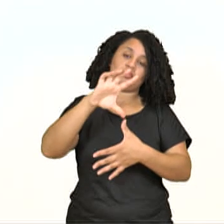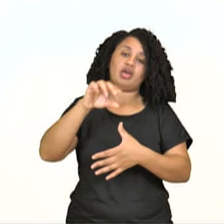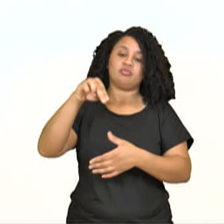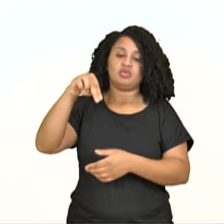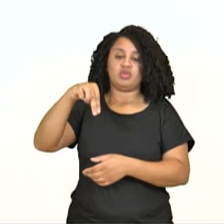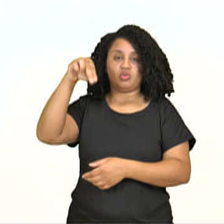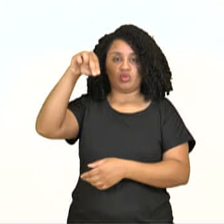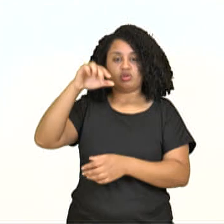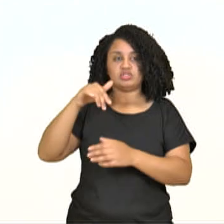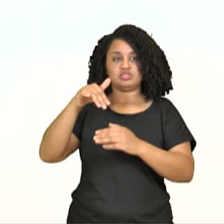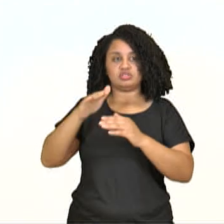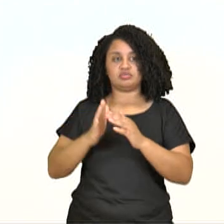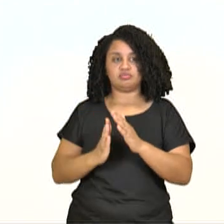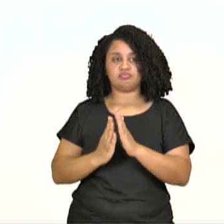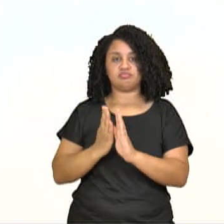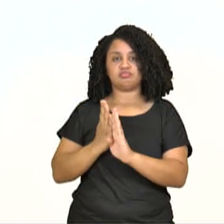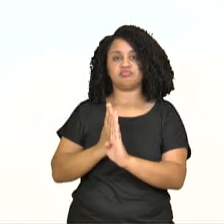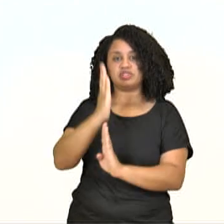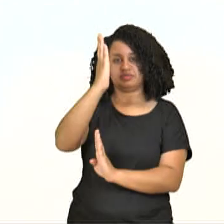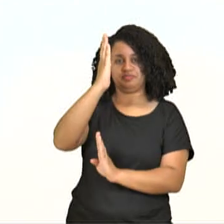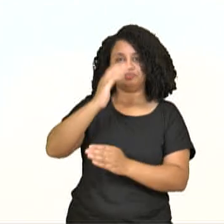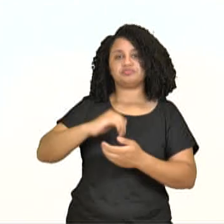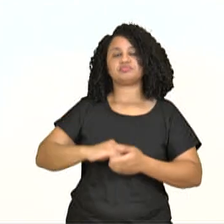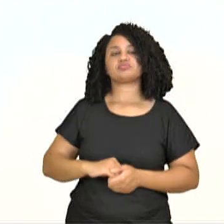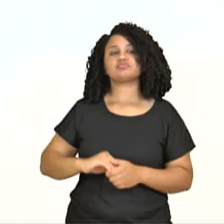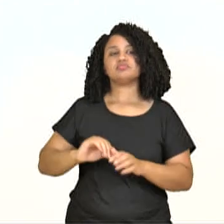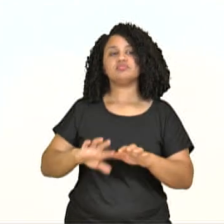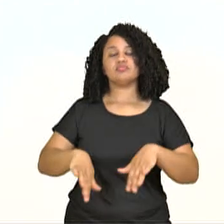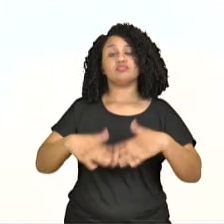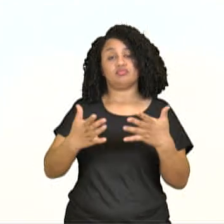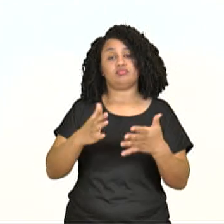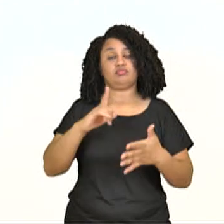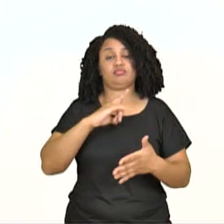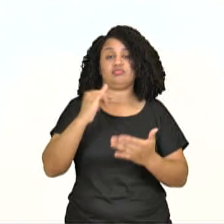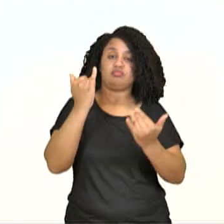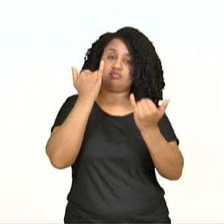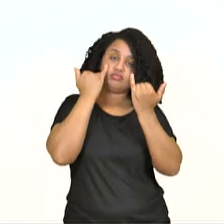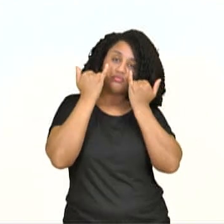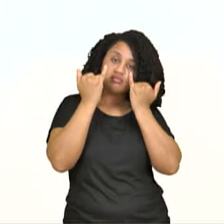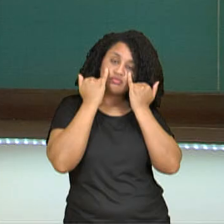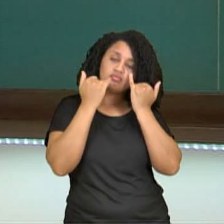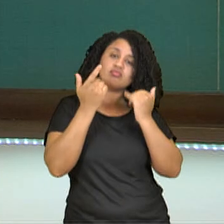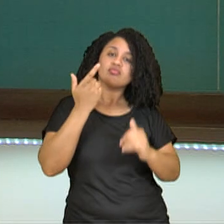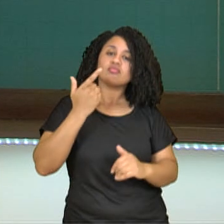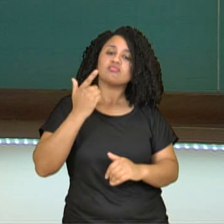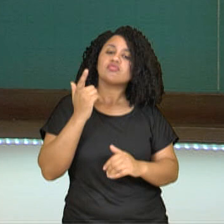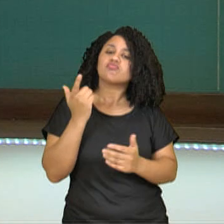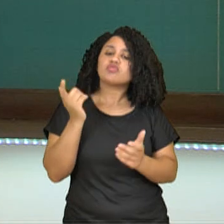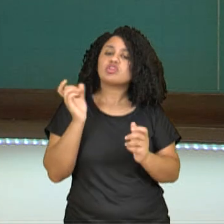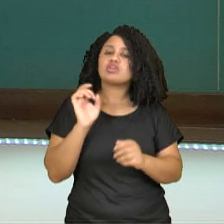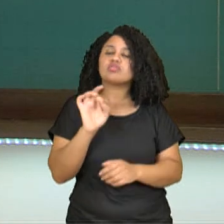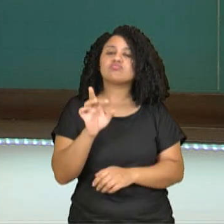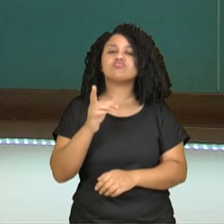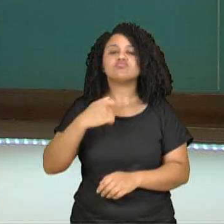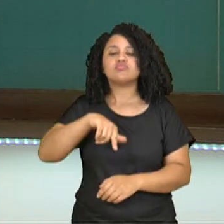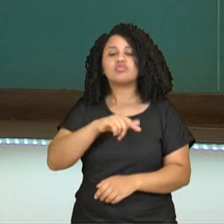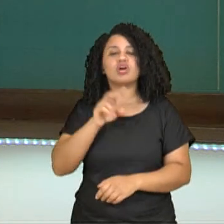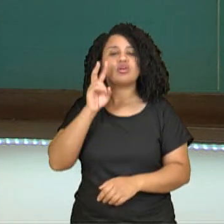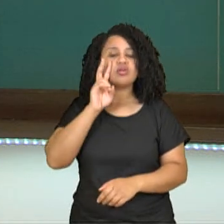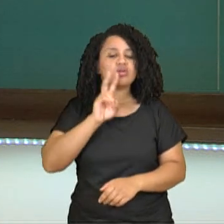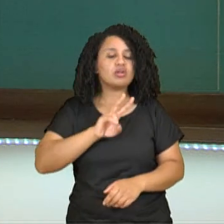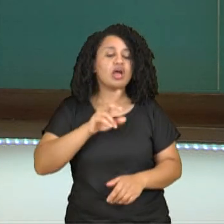está nesta direção. E aí, a partir desta informação, basta com que nós localizemos na